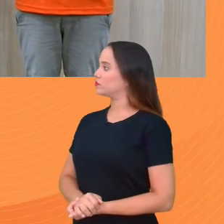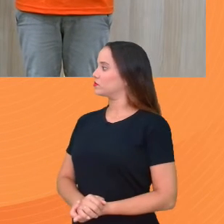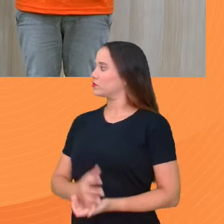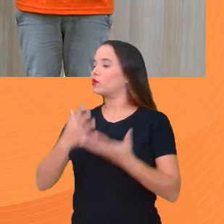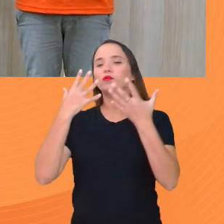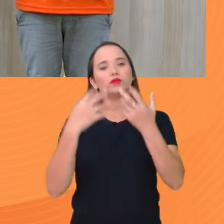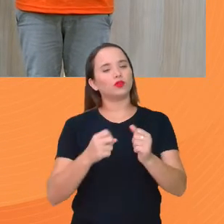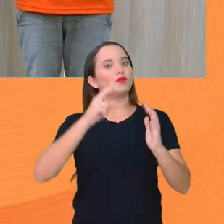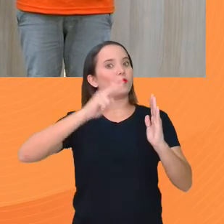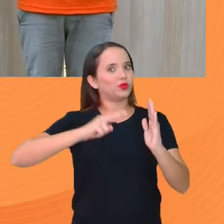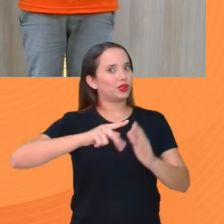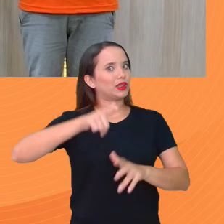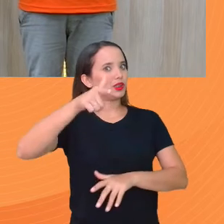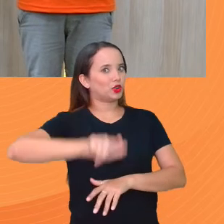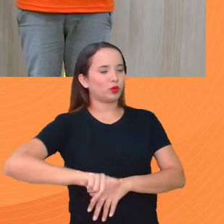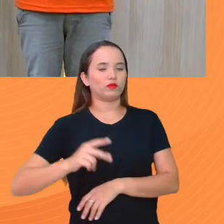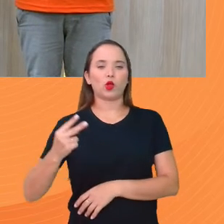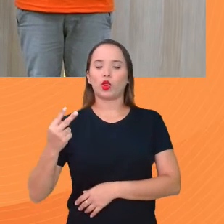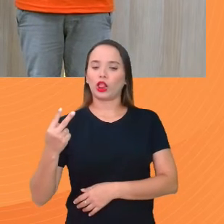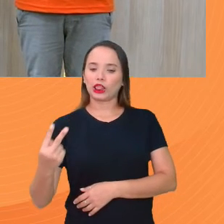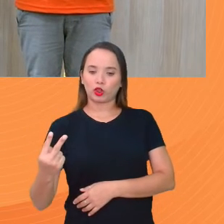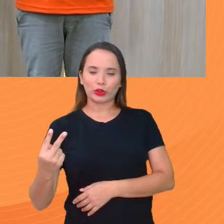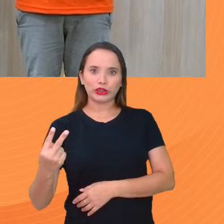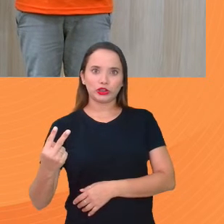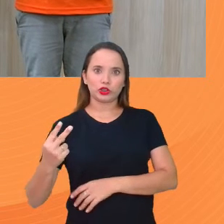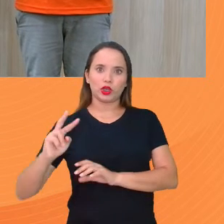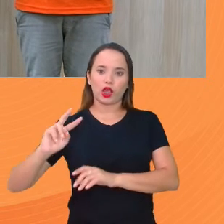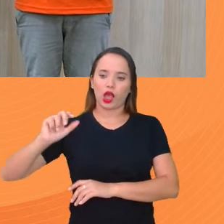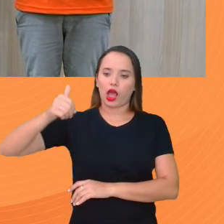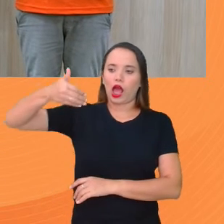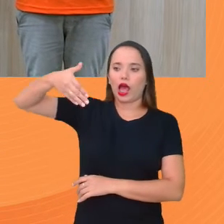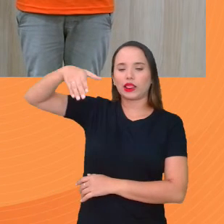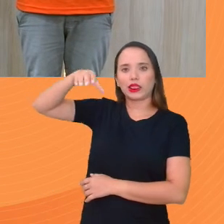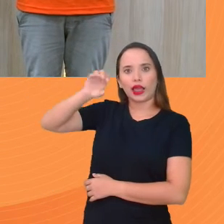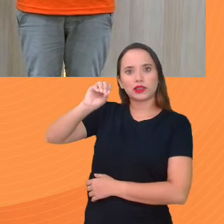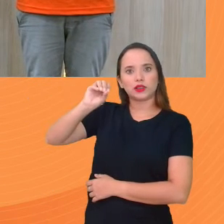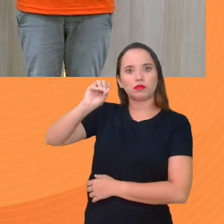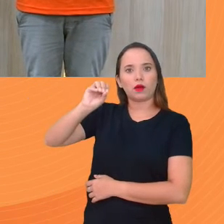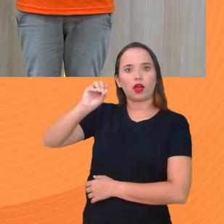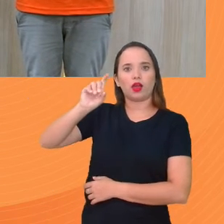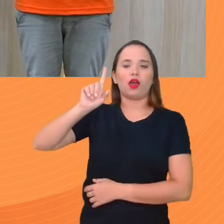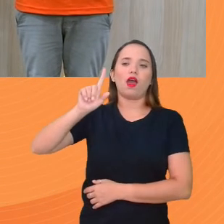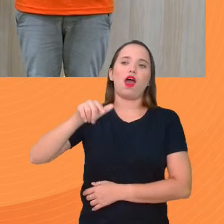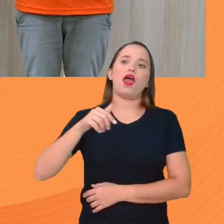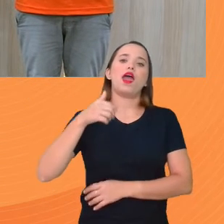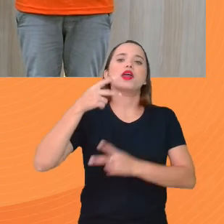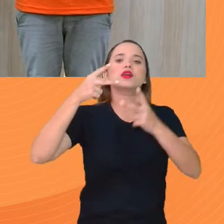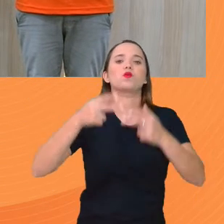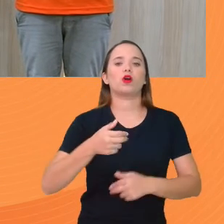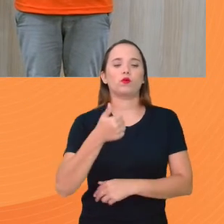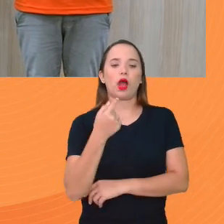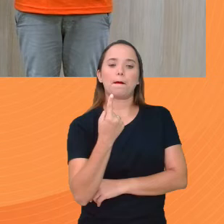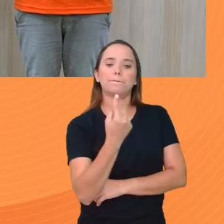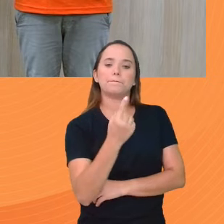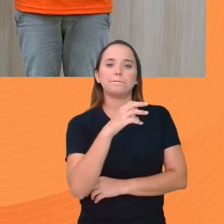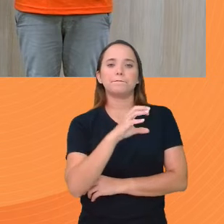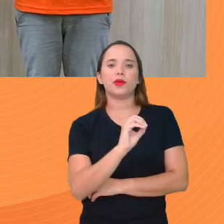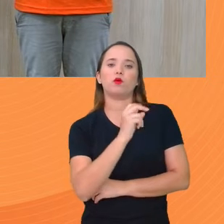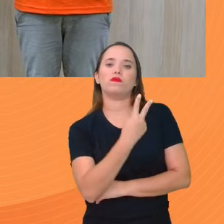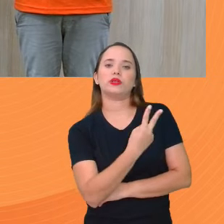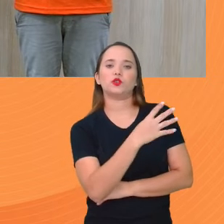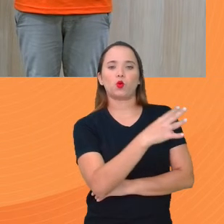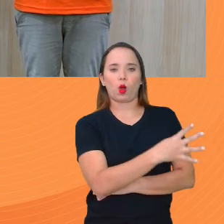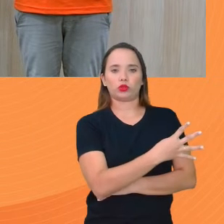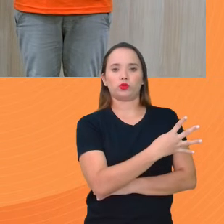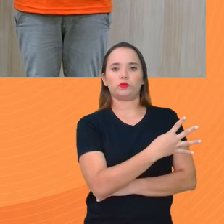ler novamente. 2 elevado à décima é igual a 1024. O que é que isso significa? Que